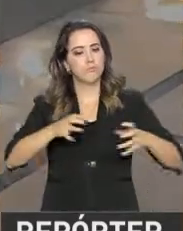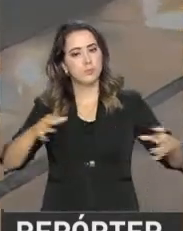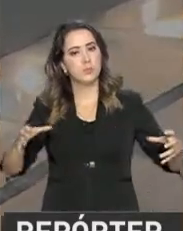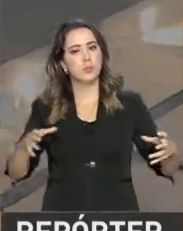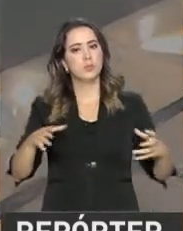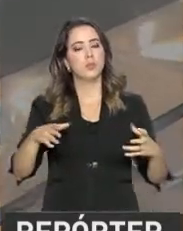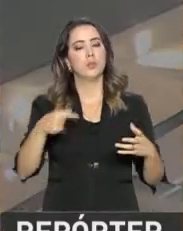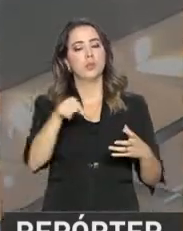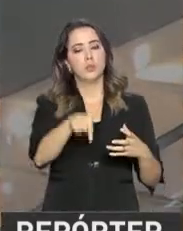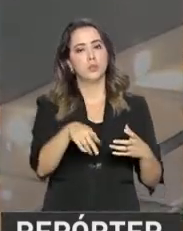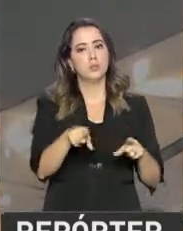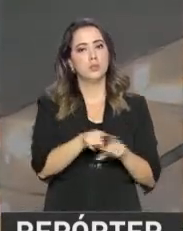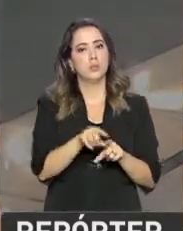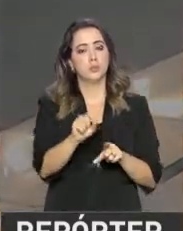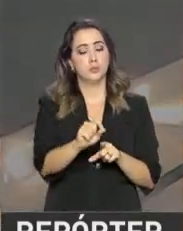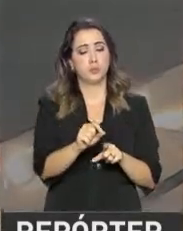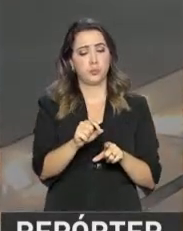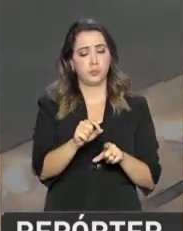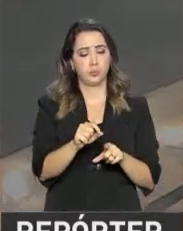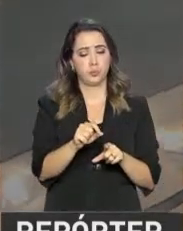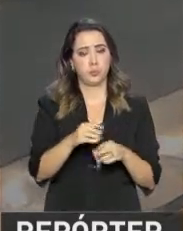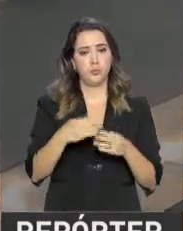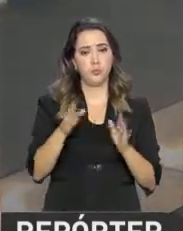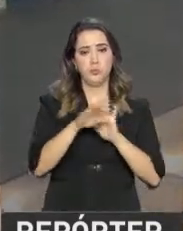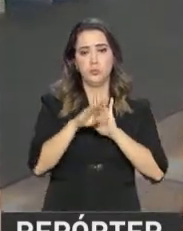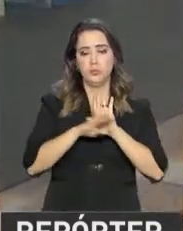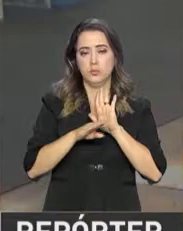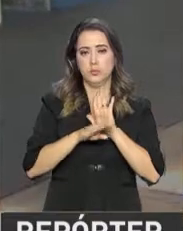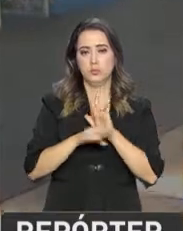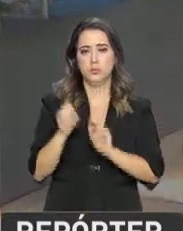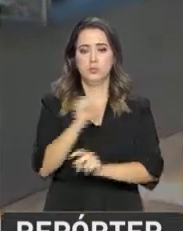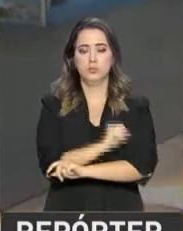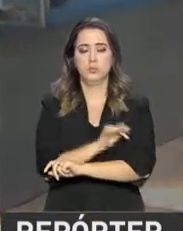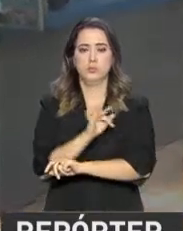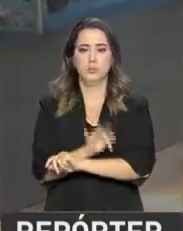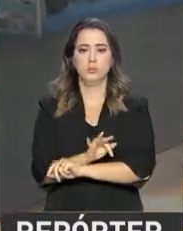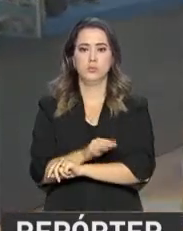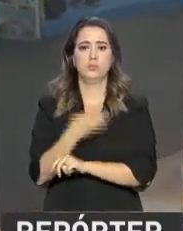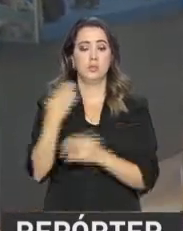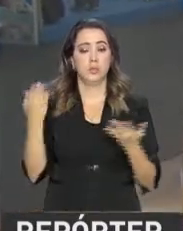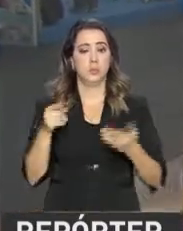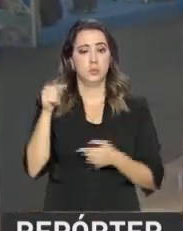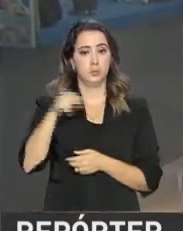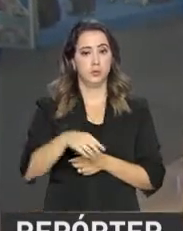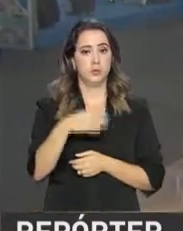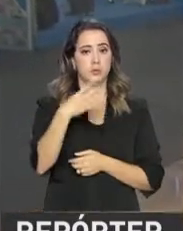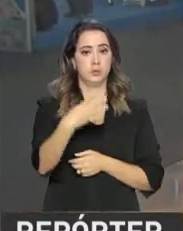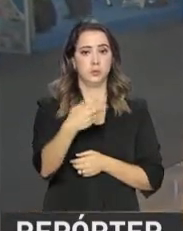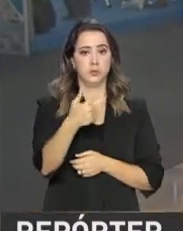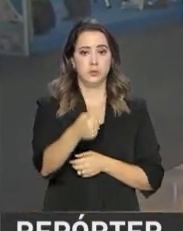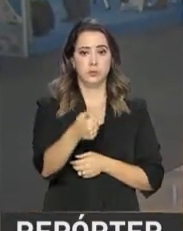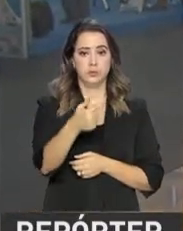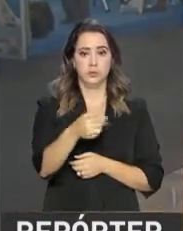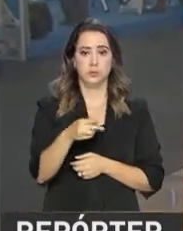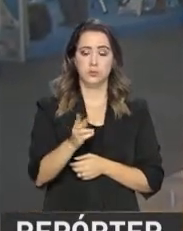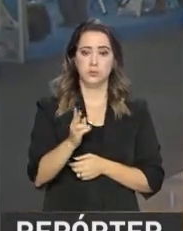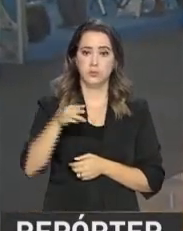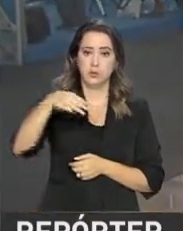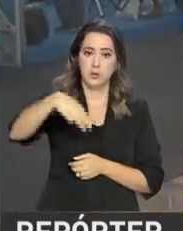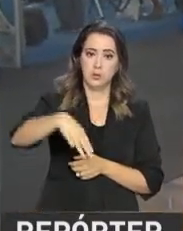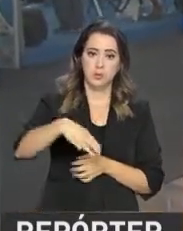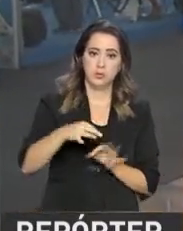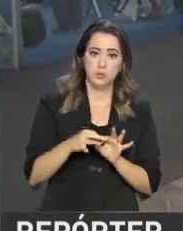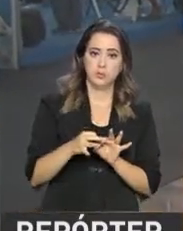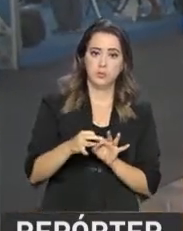de integração do Rio São Francisco. Aqui estão representados os 477 quilômetros de